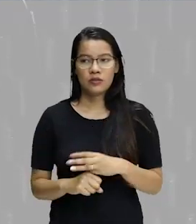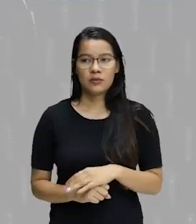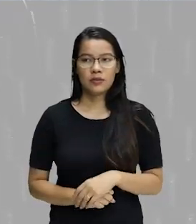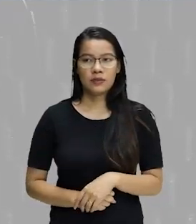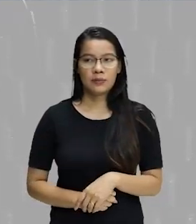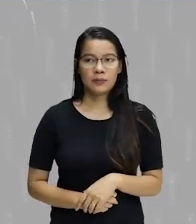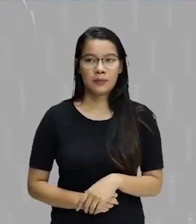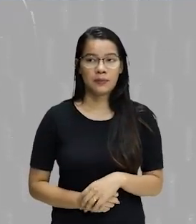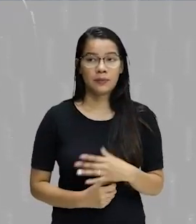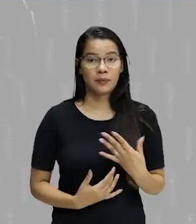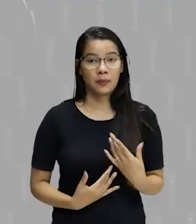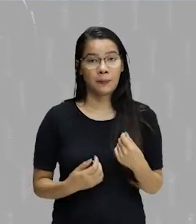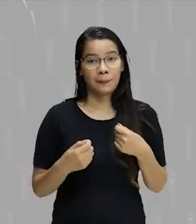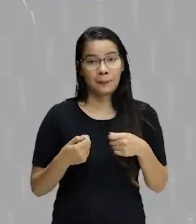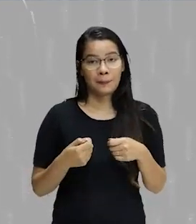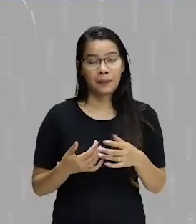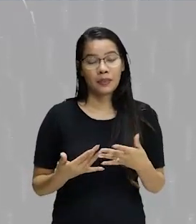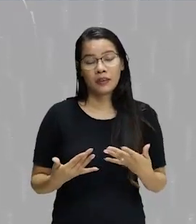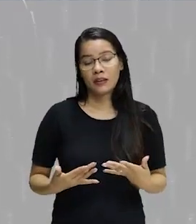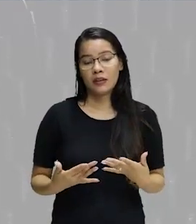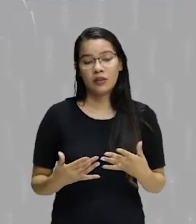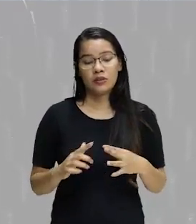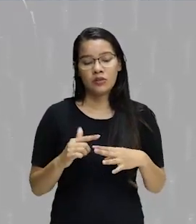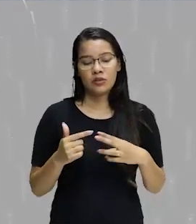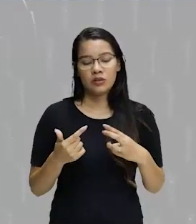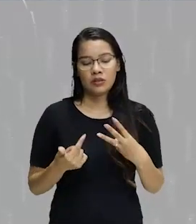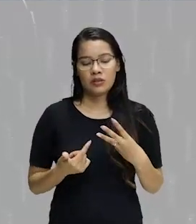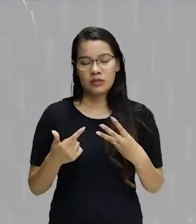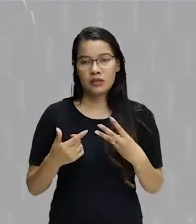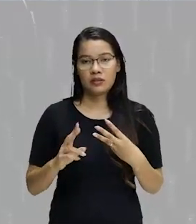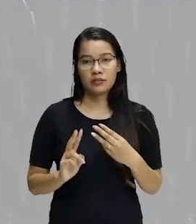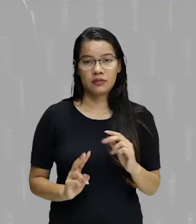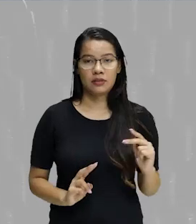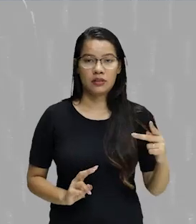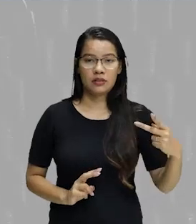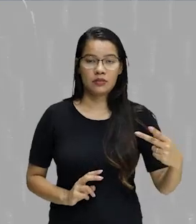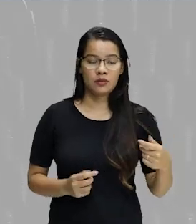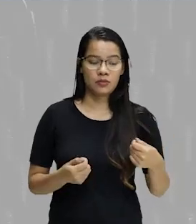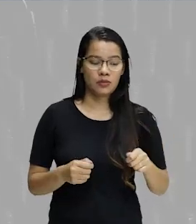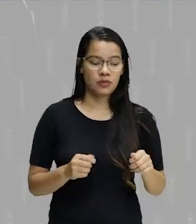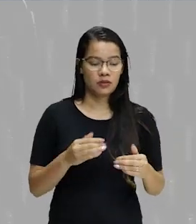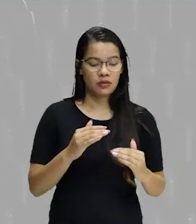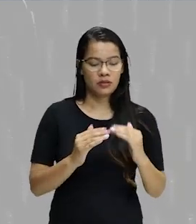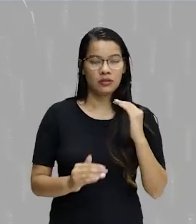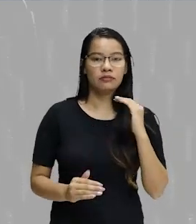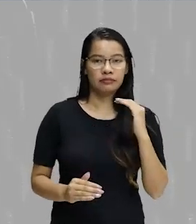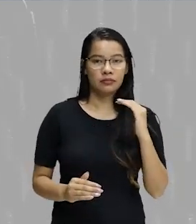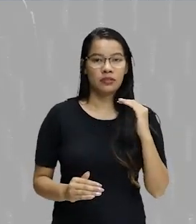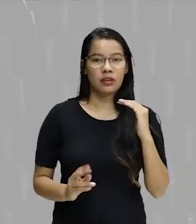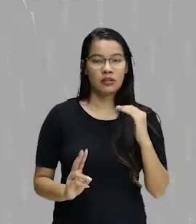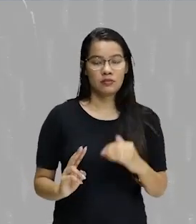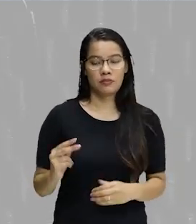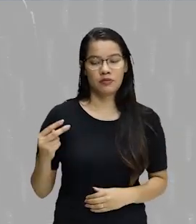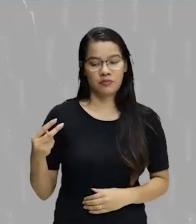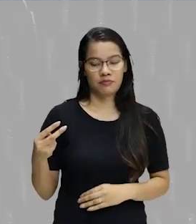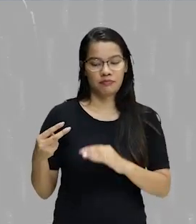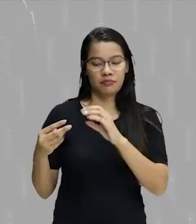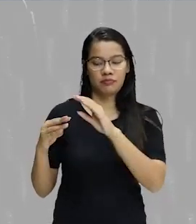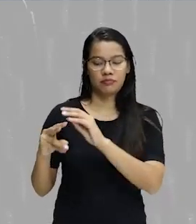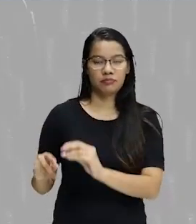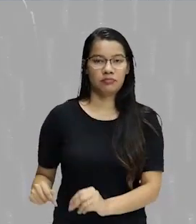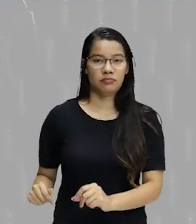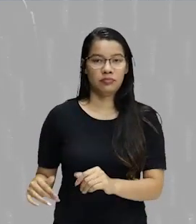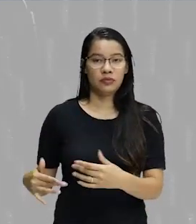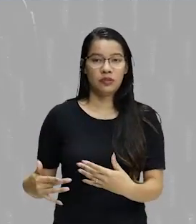eu preciso de então 3 cargas negativas para poder anular as cargas positivas. Então